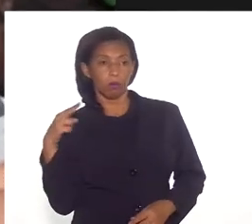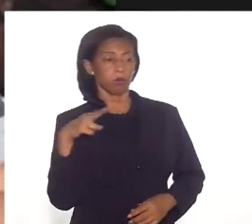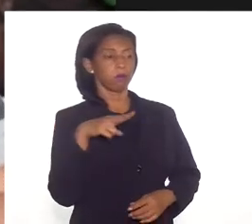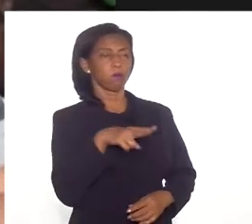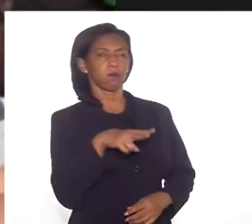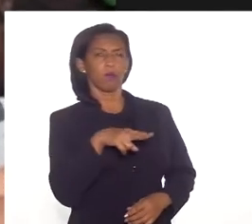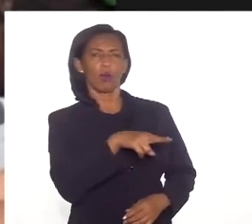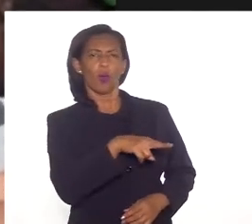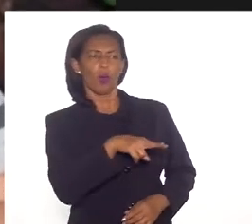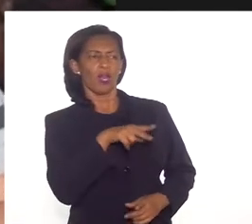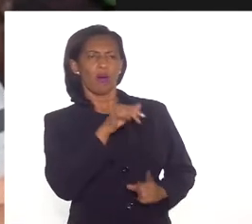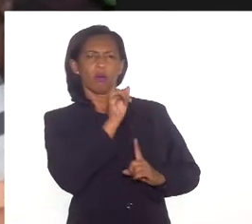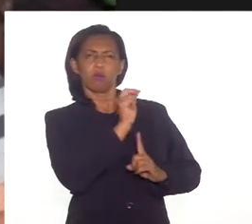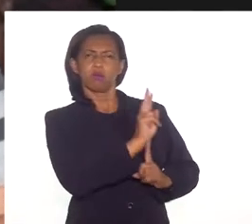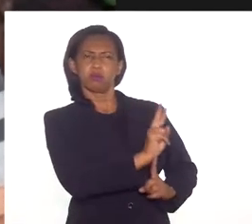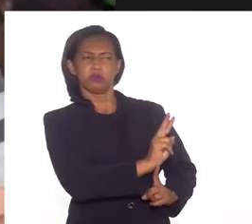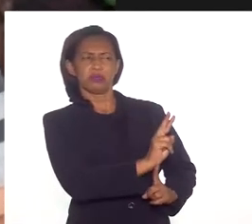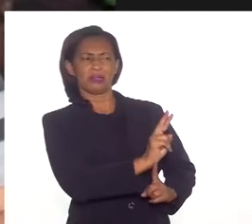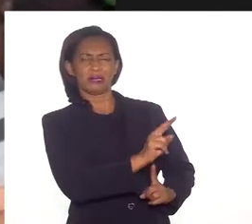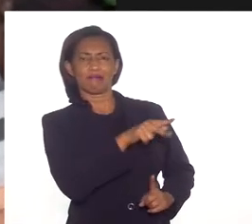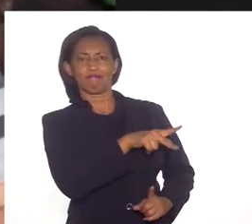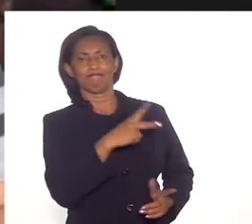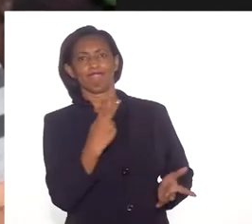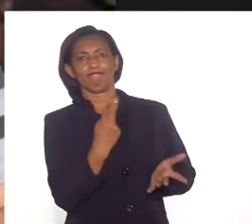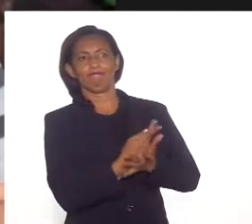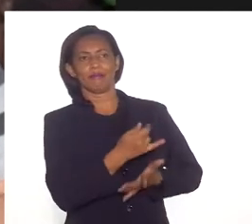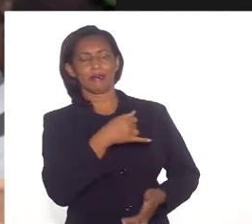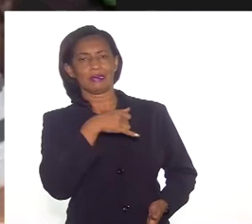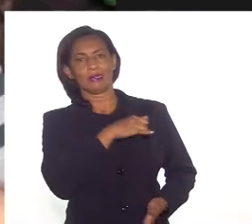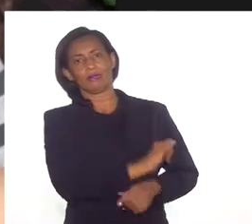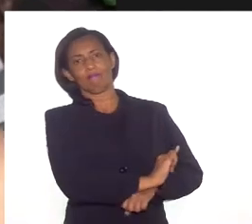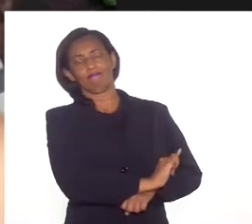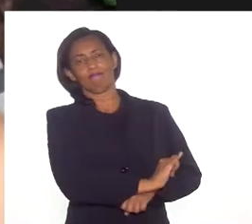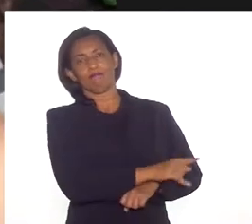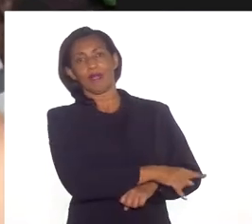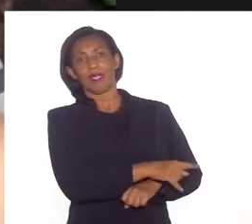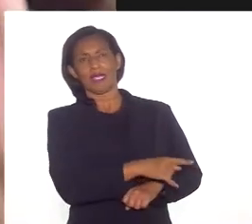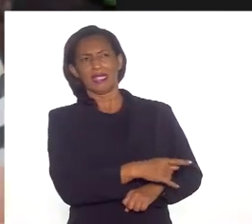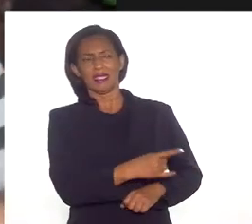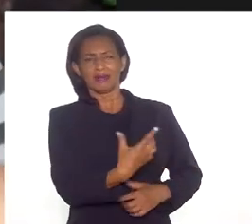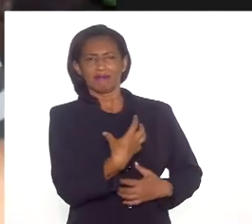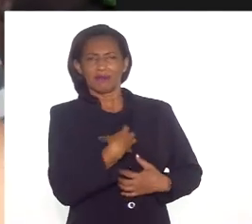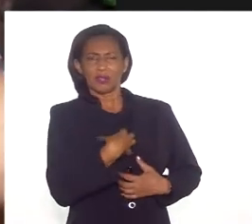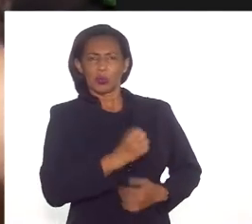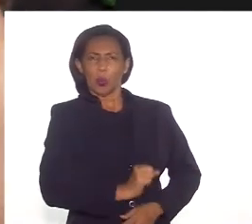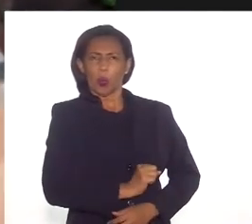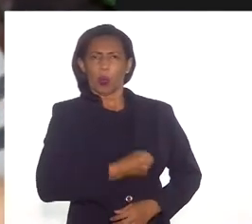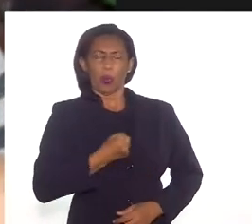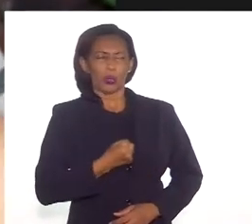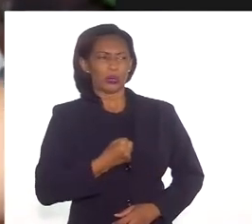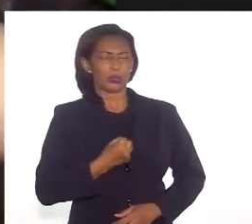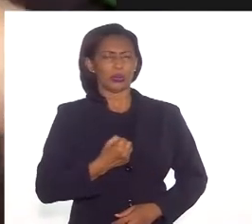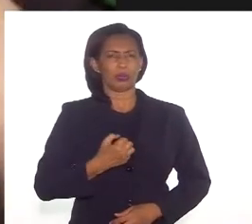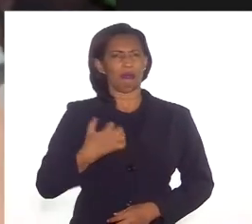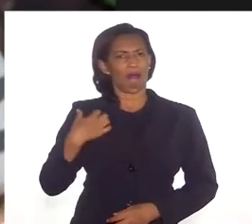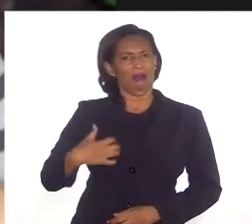olhar para as populações indígenas de uma forma equivocada. E despertava, inclusive, raiva,